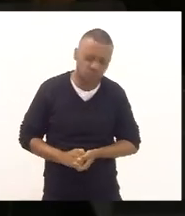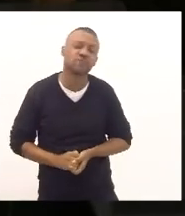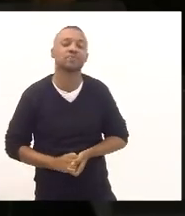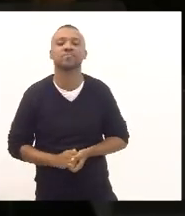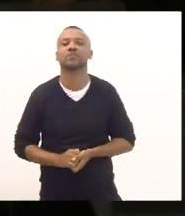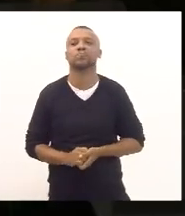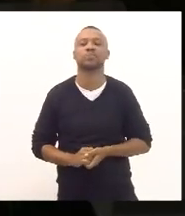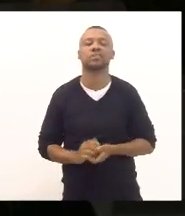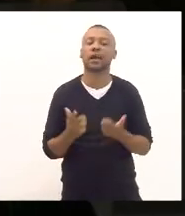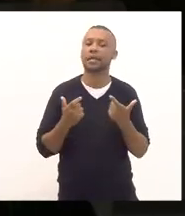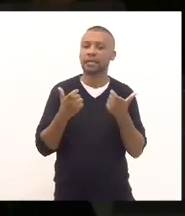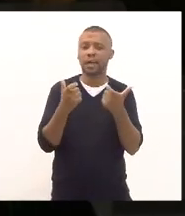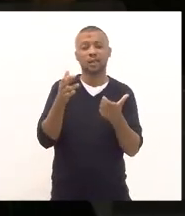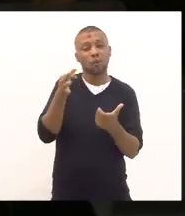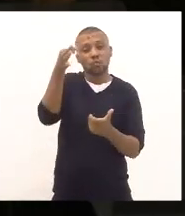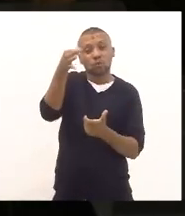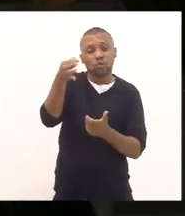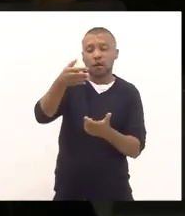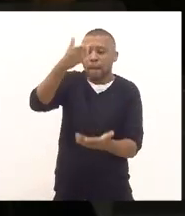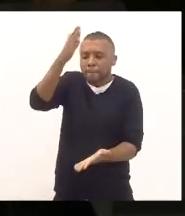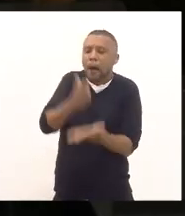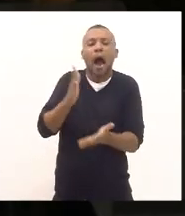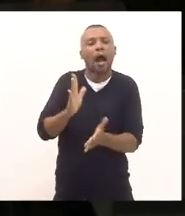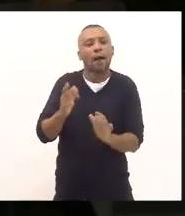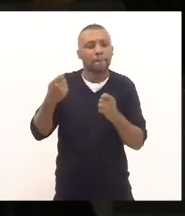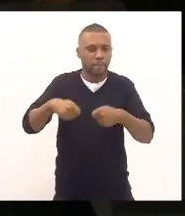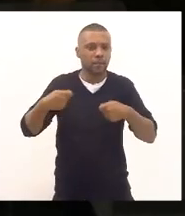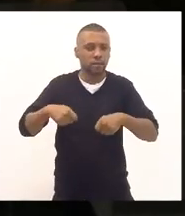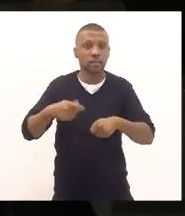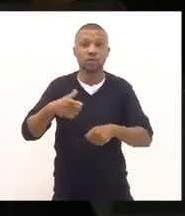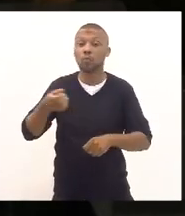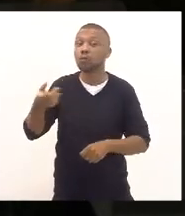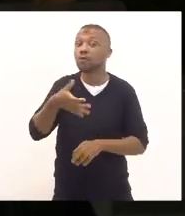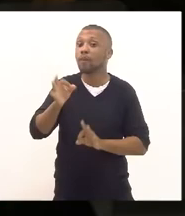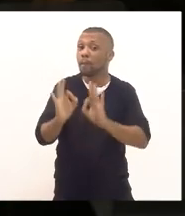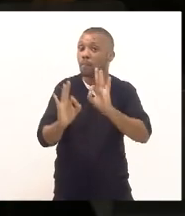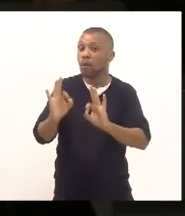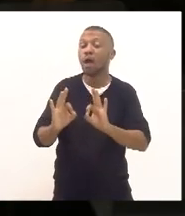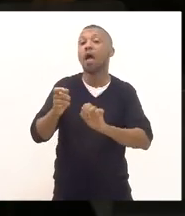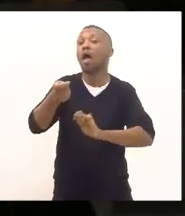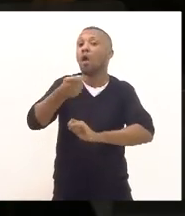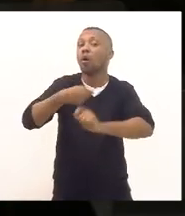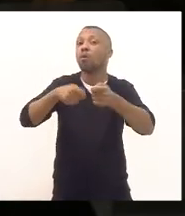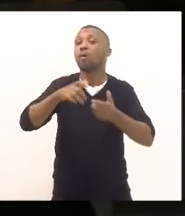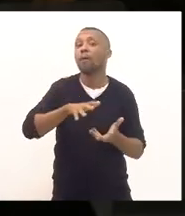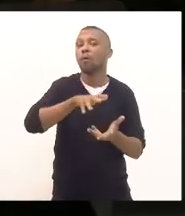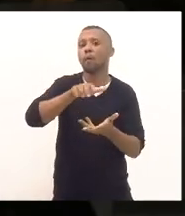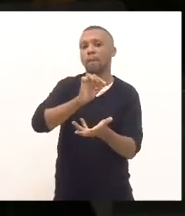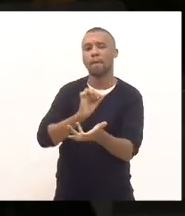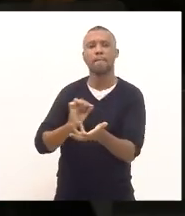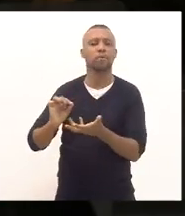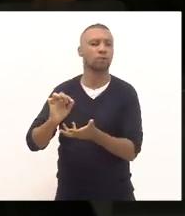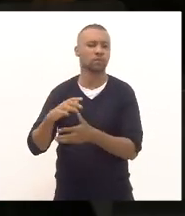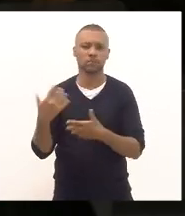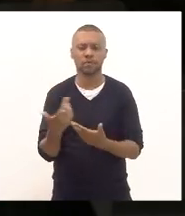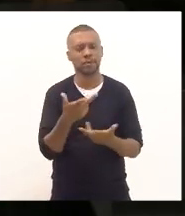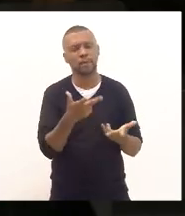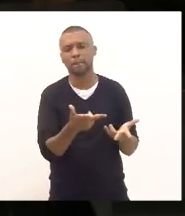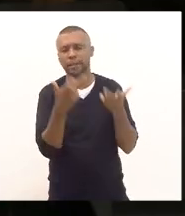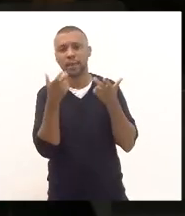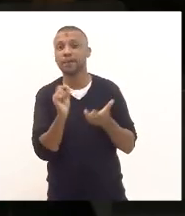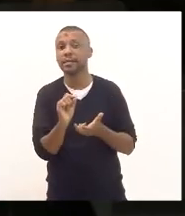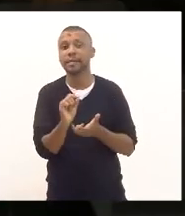porque essa guerra um dia eu tenho que parar uma nova ordem econômica mundial então a senhora veja